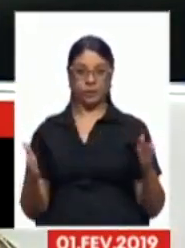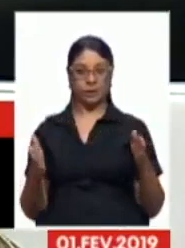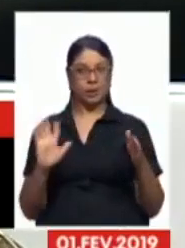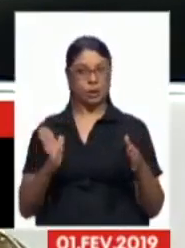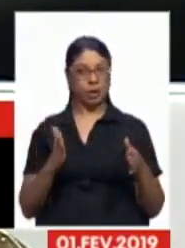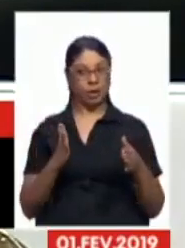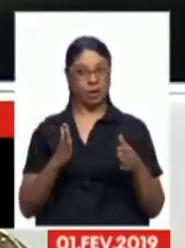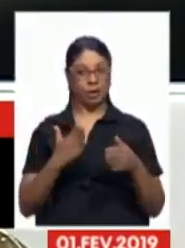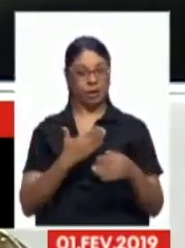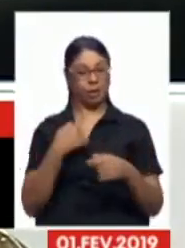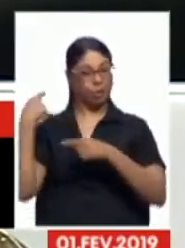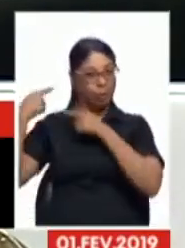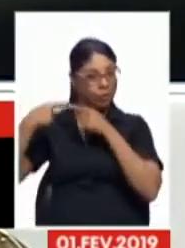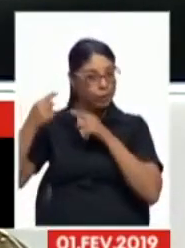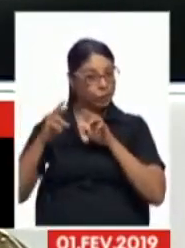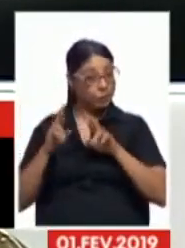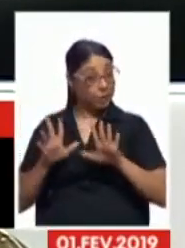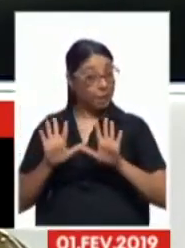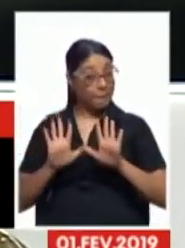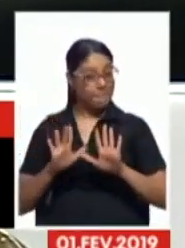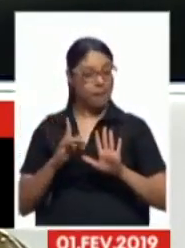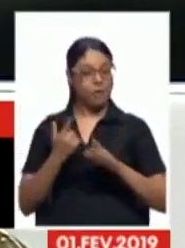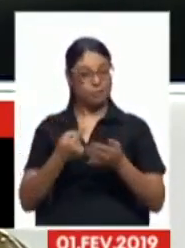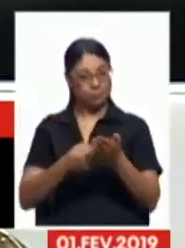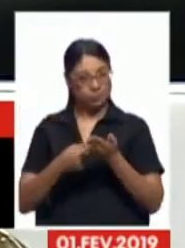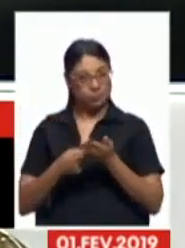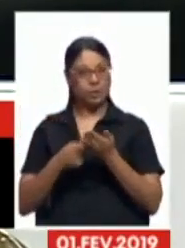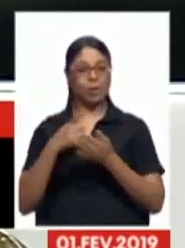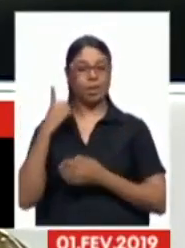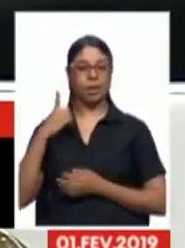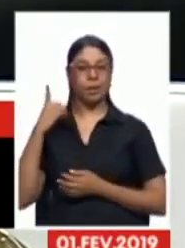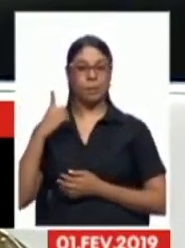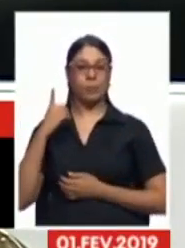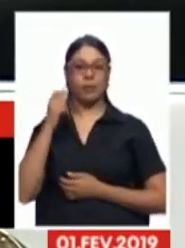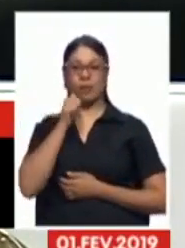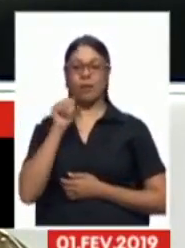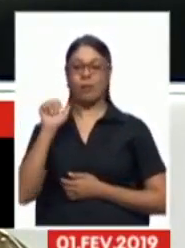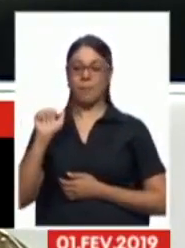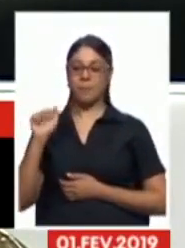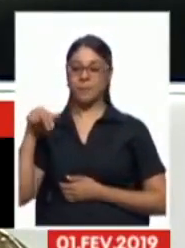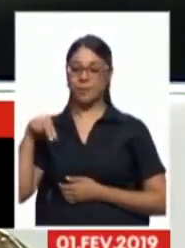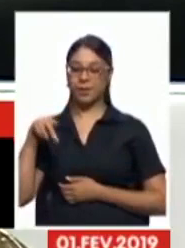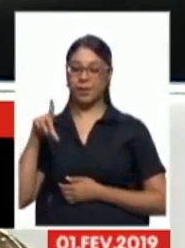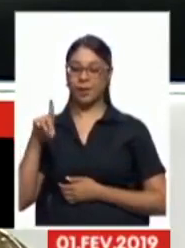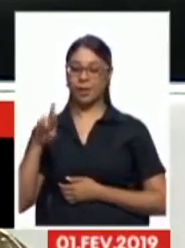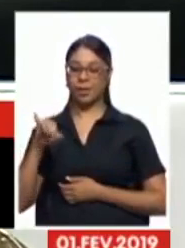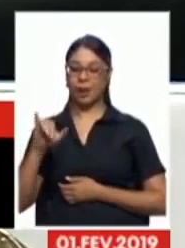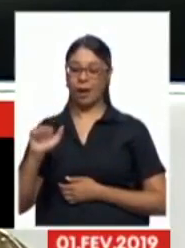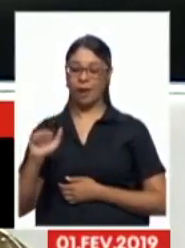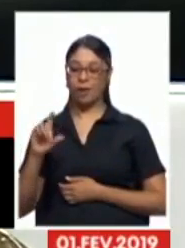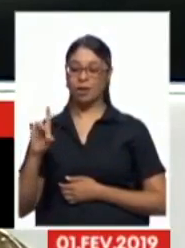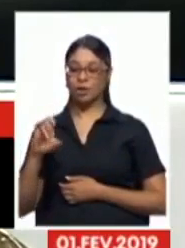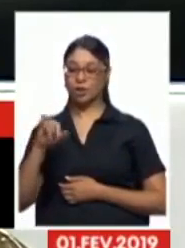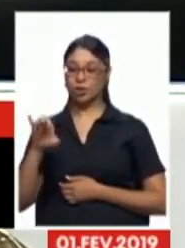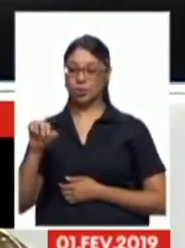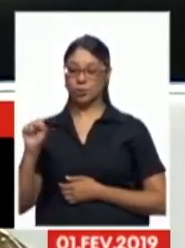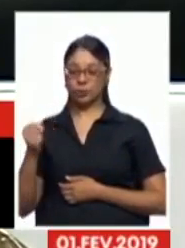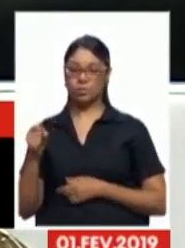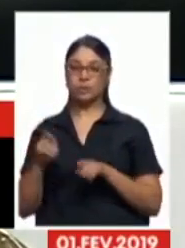desta casa, a deputada Andréia de Jesus e o deputado Eli Tarquínio, para